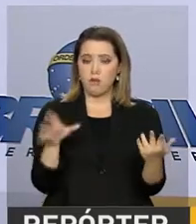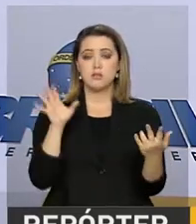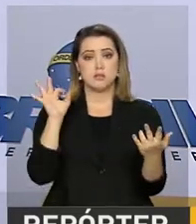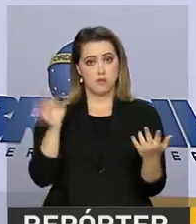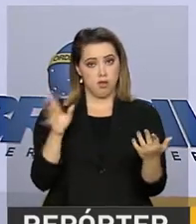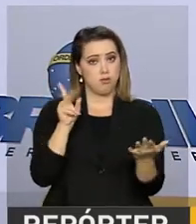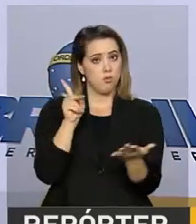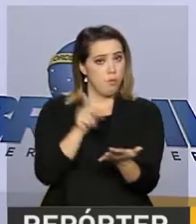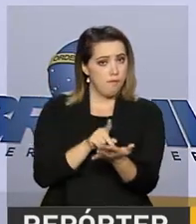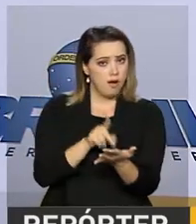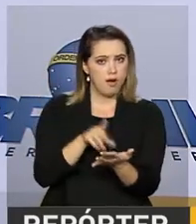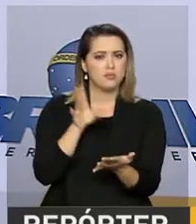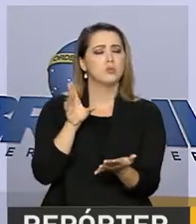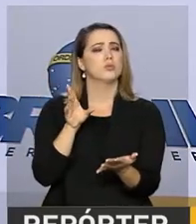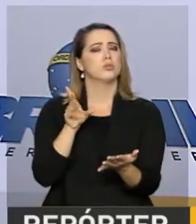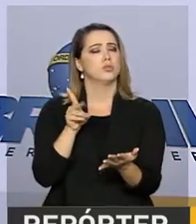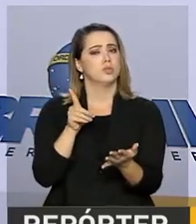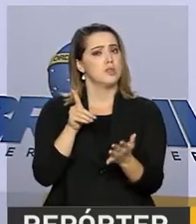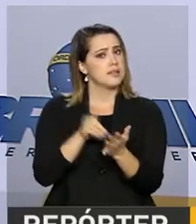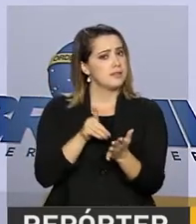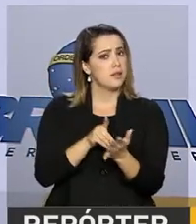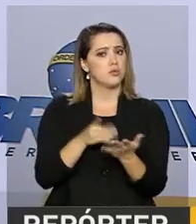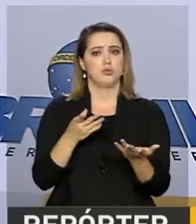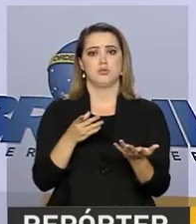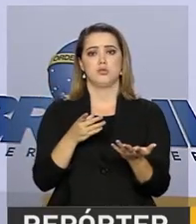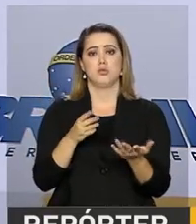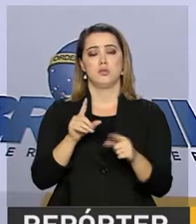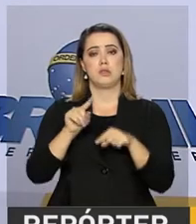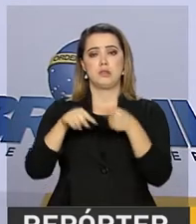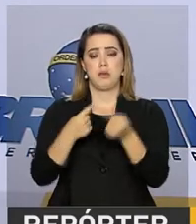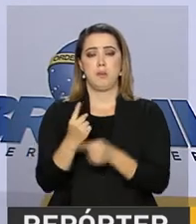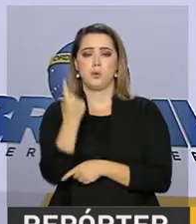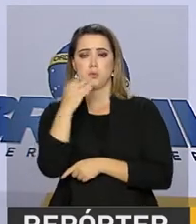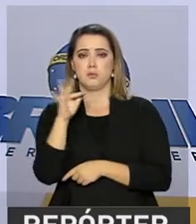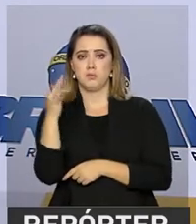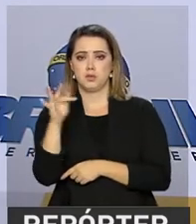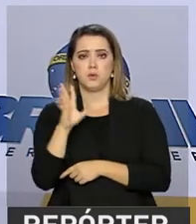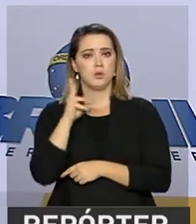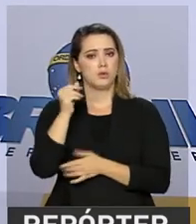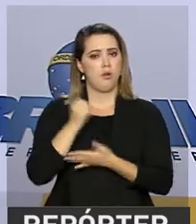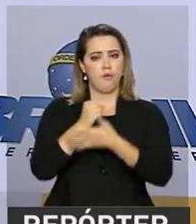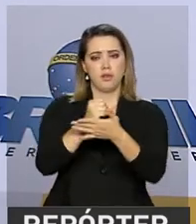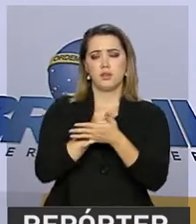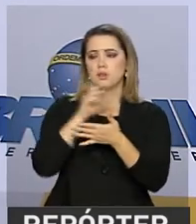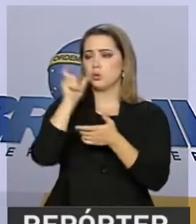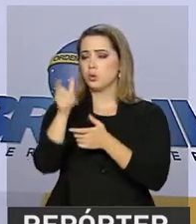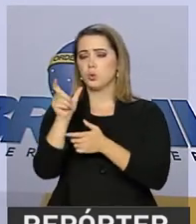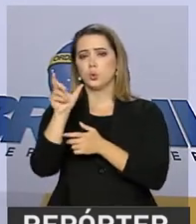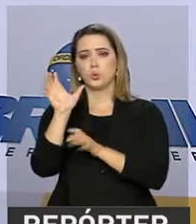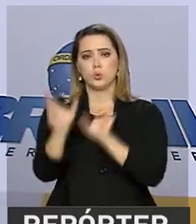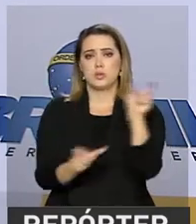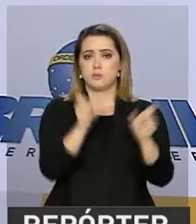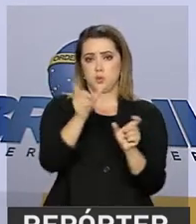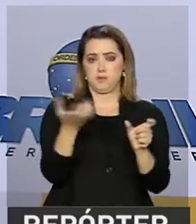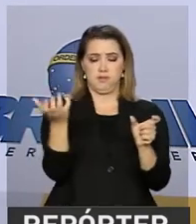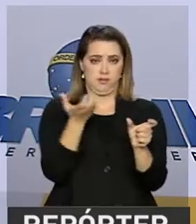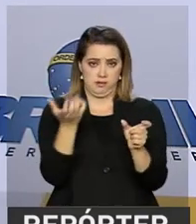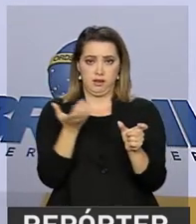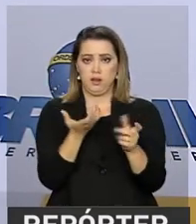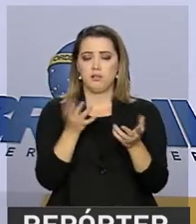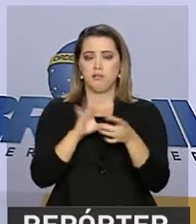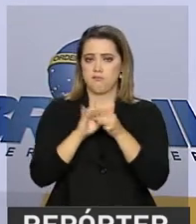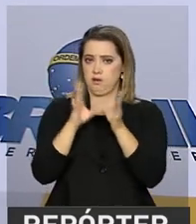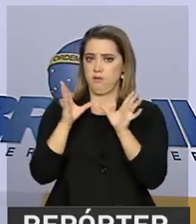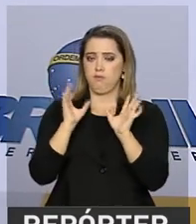ser opcional ea partir de 1º de fevereiro ela vai estar disponível para todos os condutores optarem tanto para